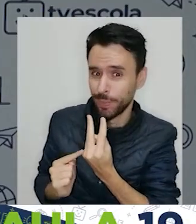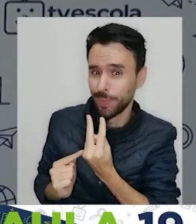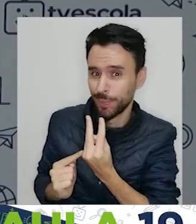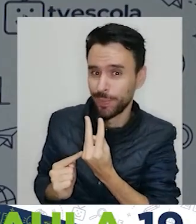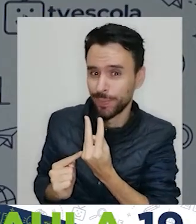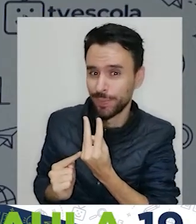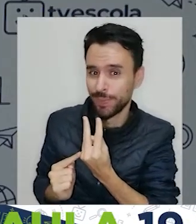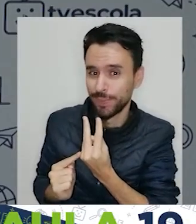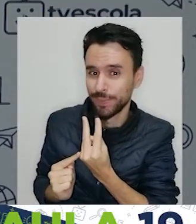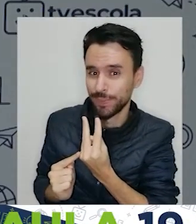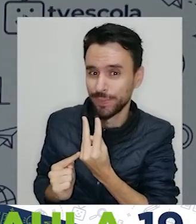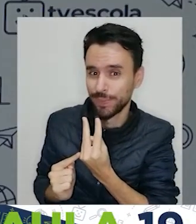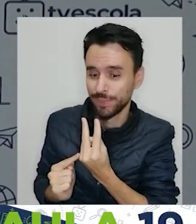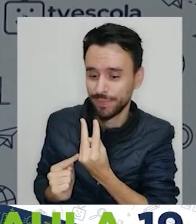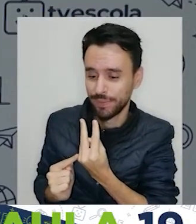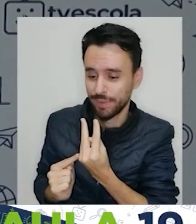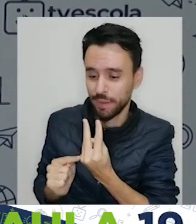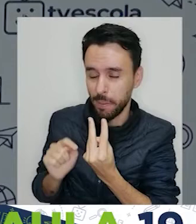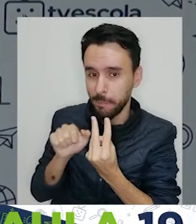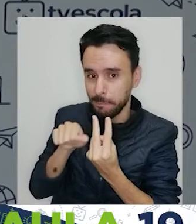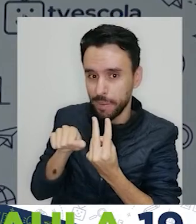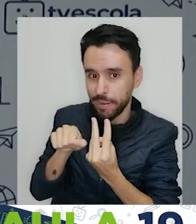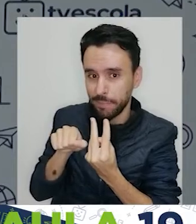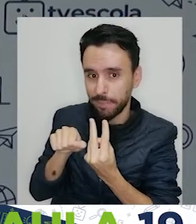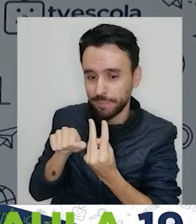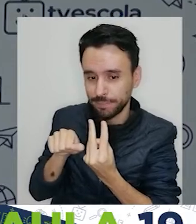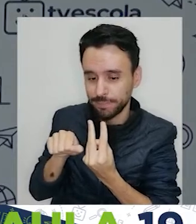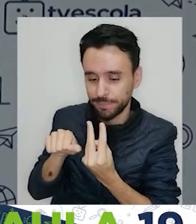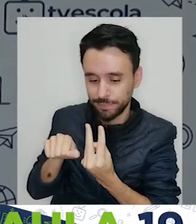2. Deixou também no número